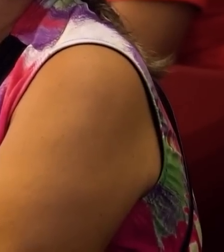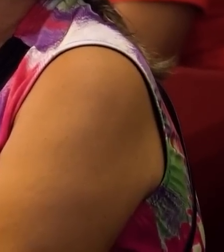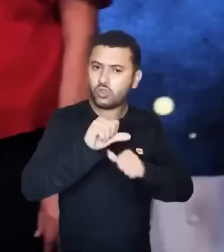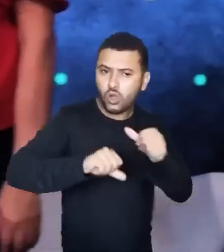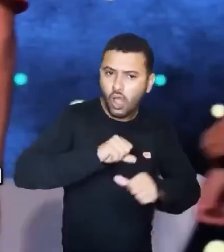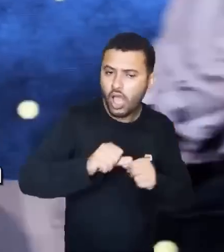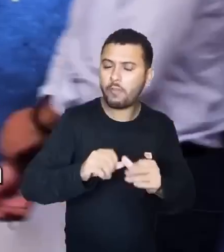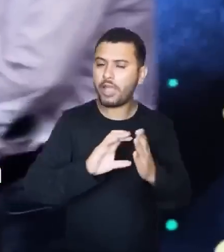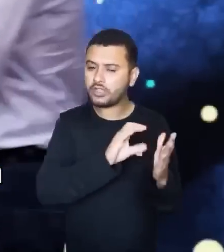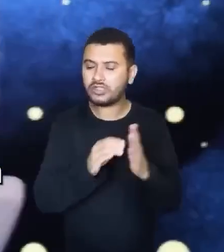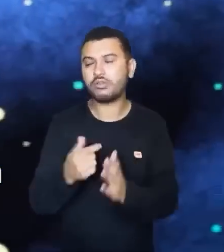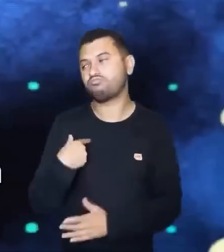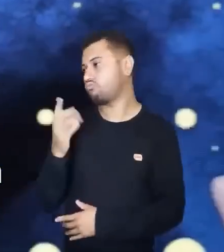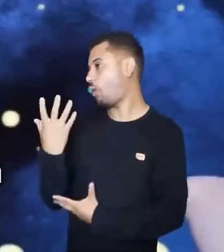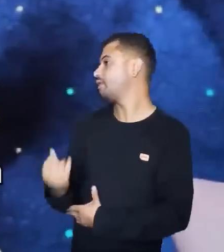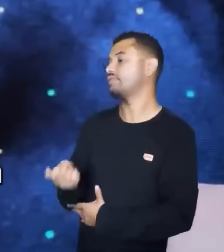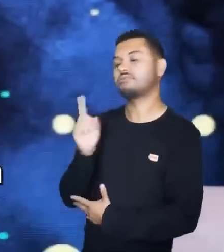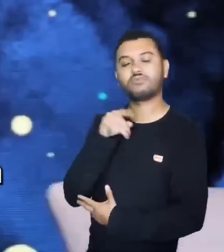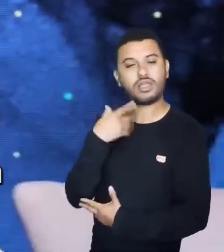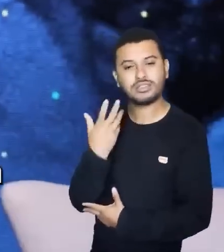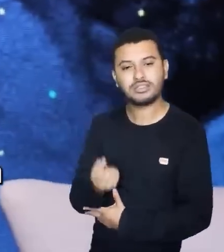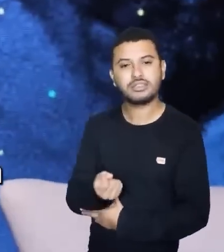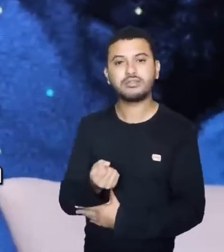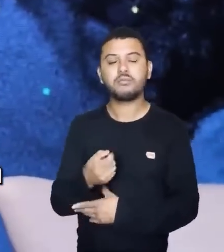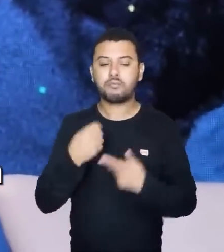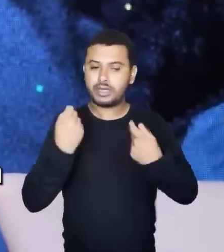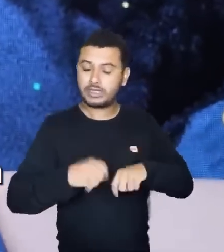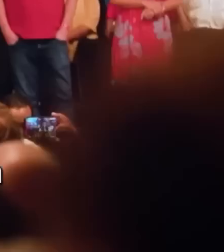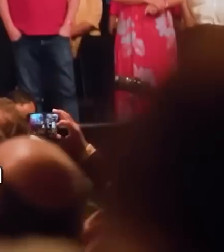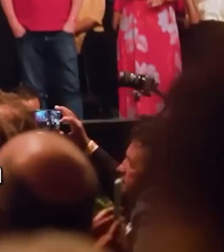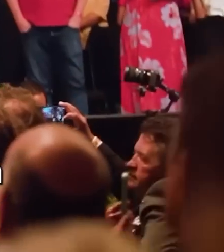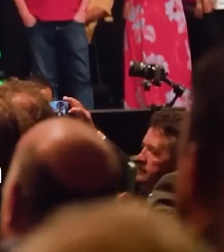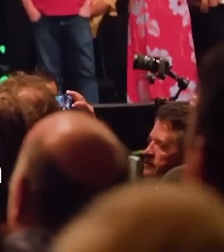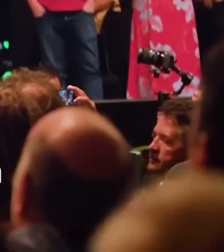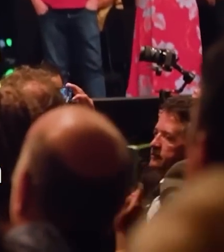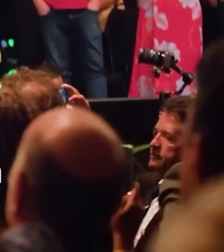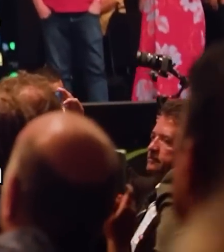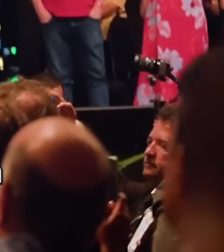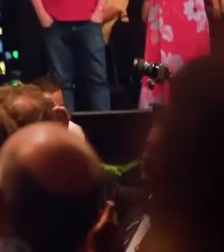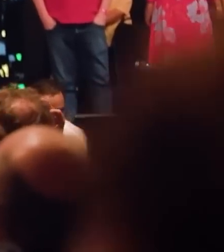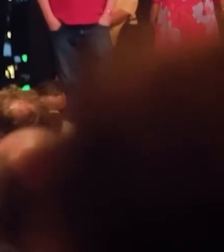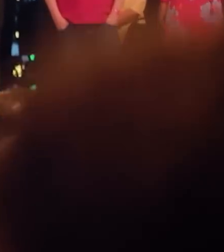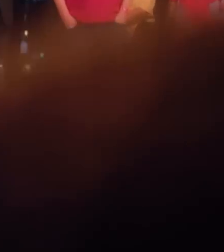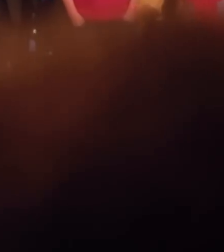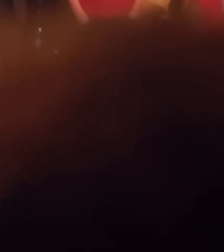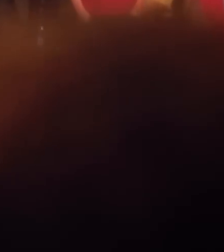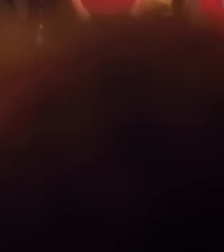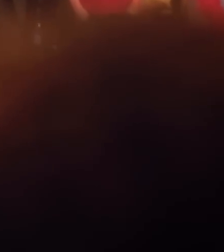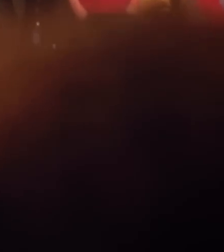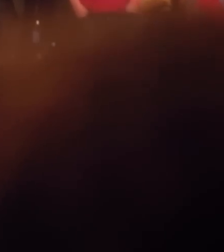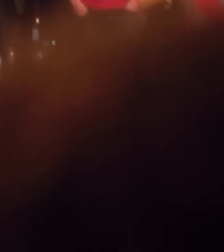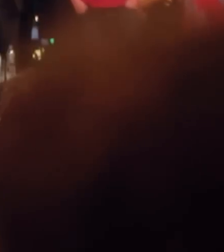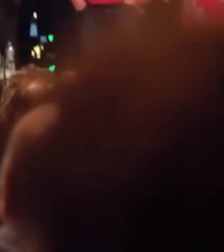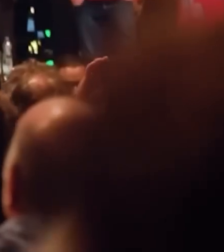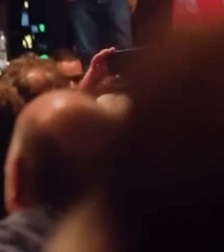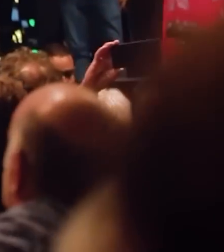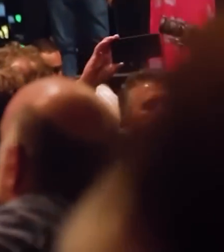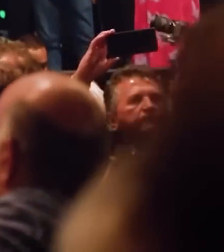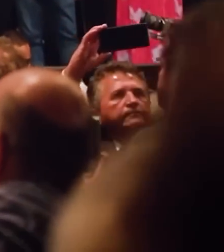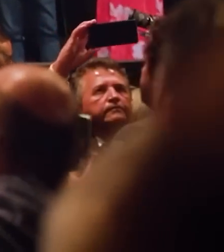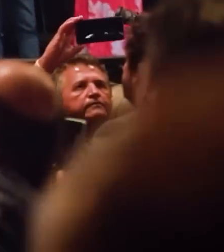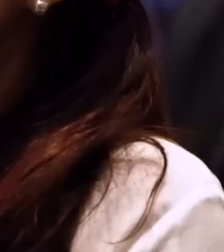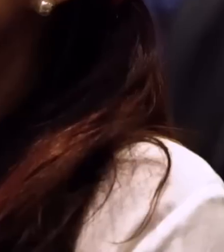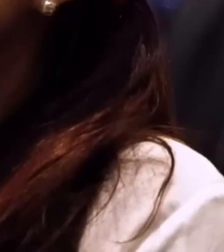entrar, porque eu achava que era preciso criar um partido que nascesse de baixo para cima, um partido que nascesse do chão